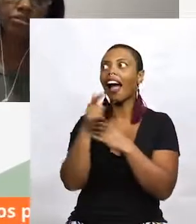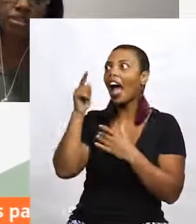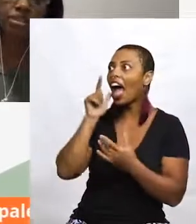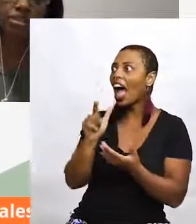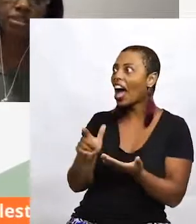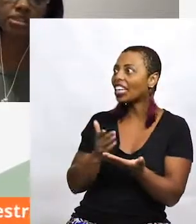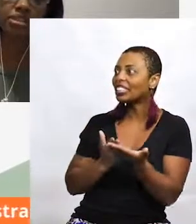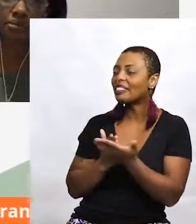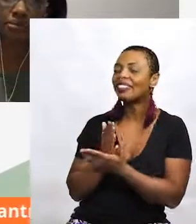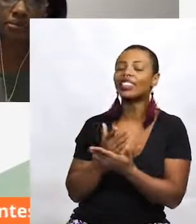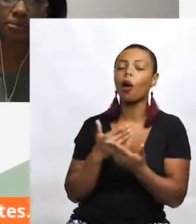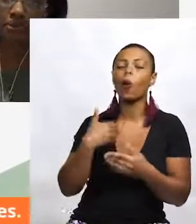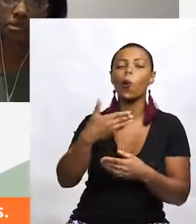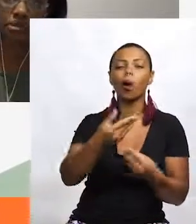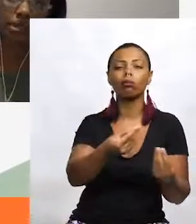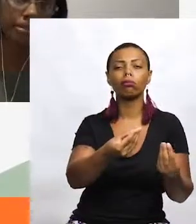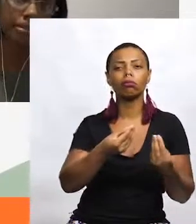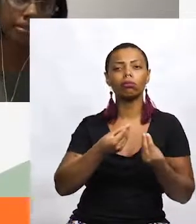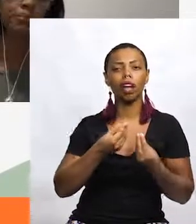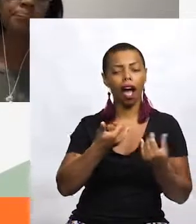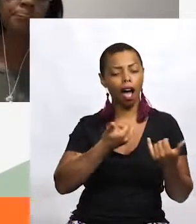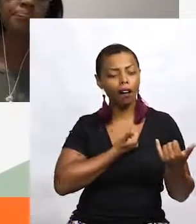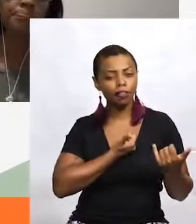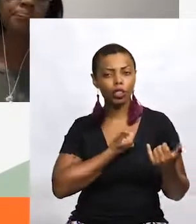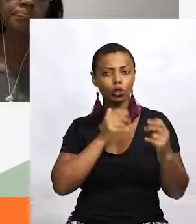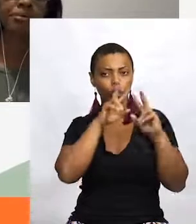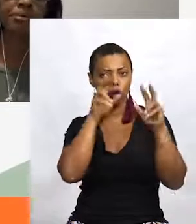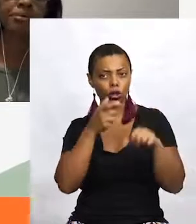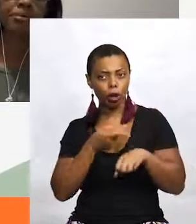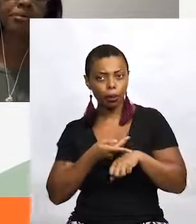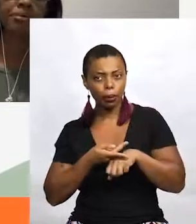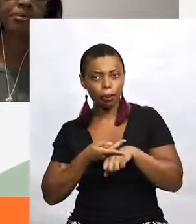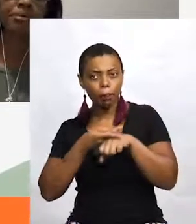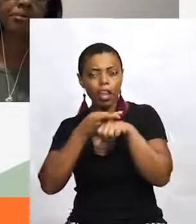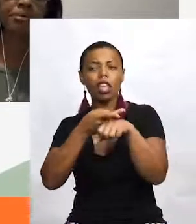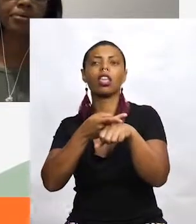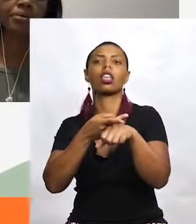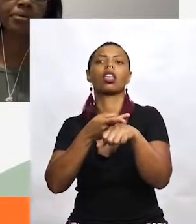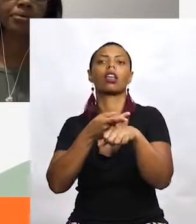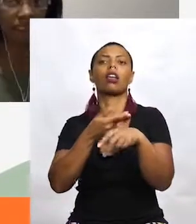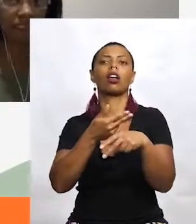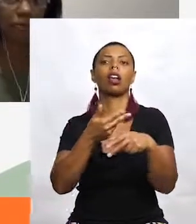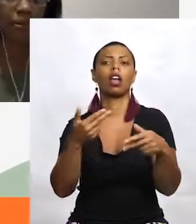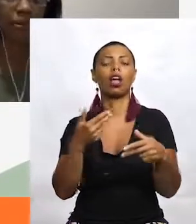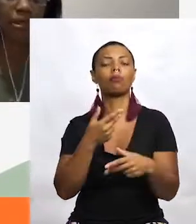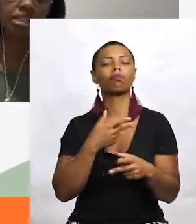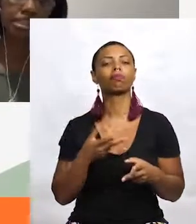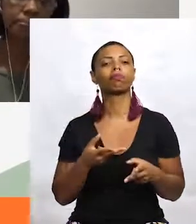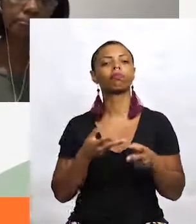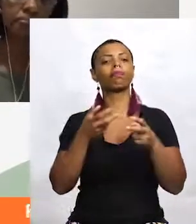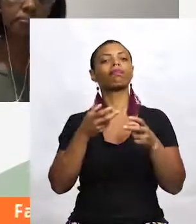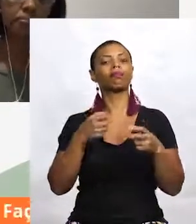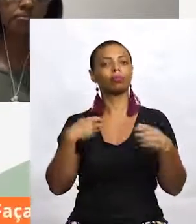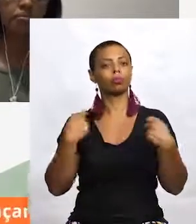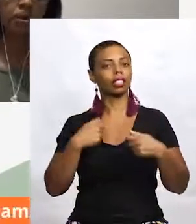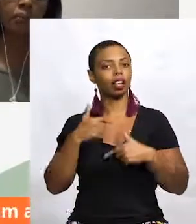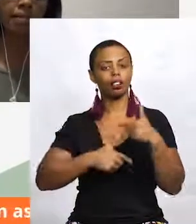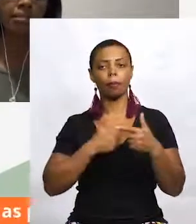eu recebi a notícia desse prêmio, quando eu recebi esse prêmio, eu percebi que ainda a gente tem muito o que fazer. Foi uma grande